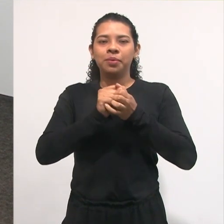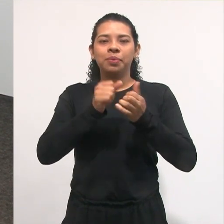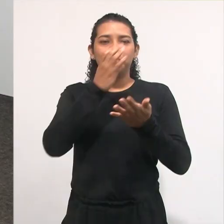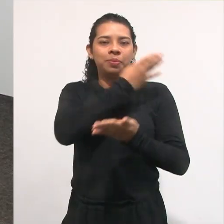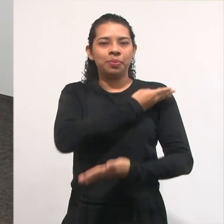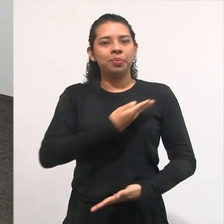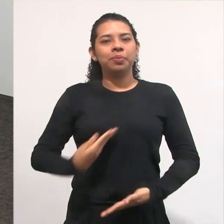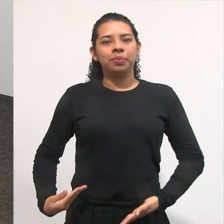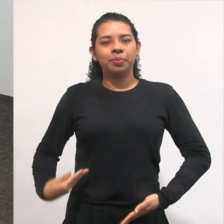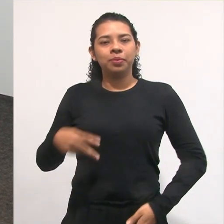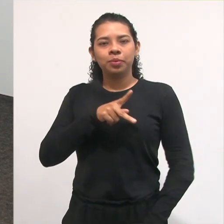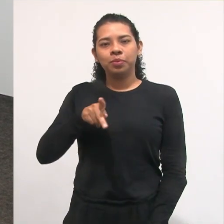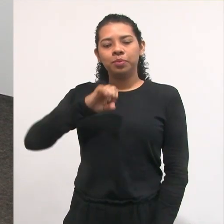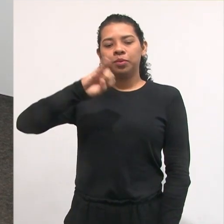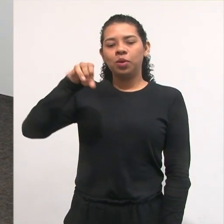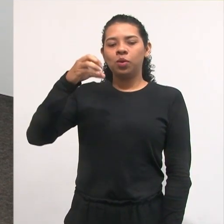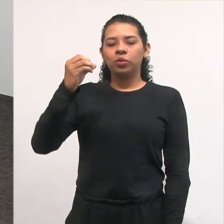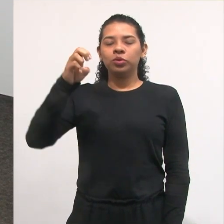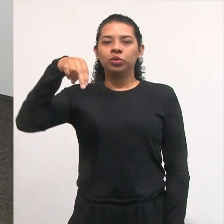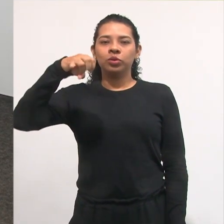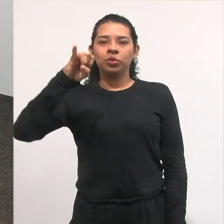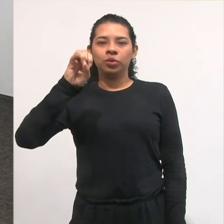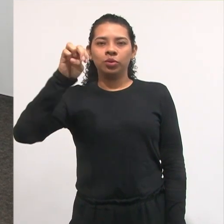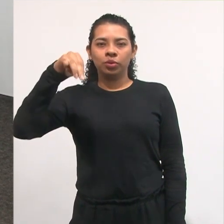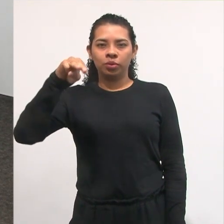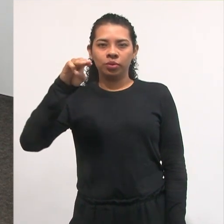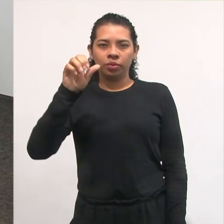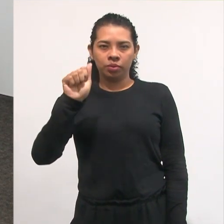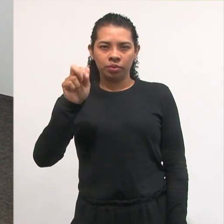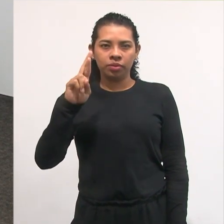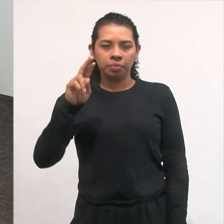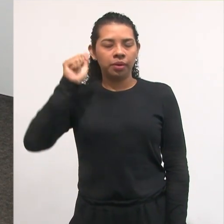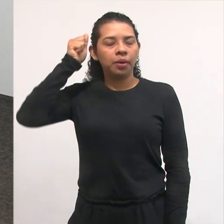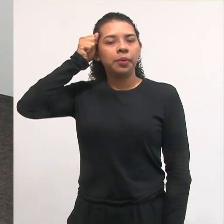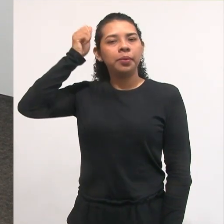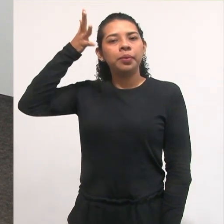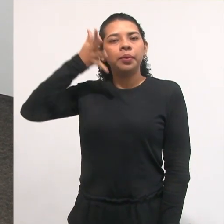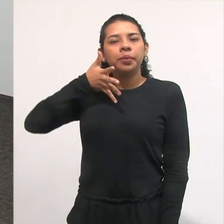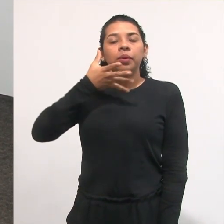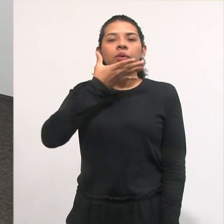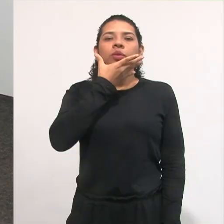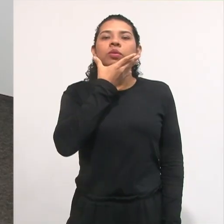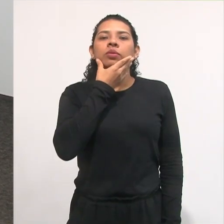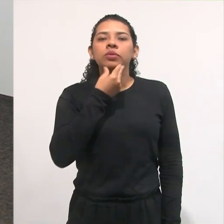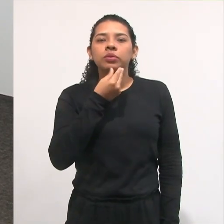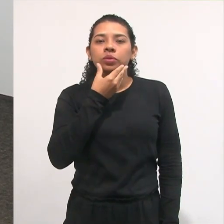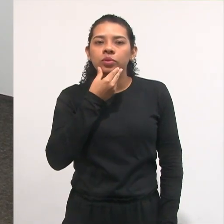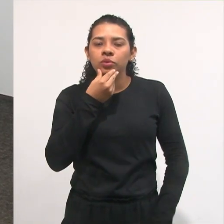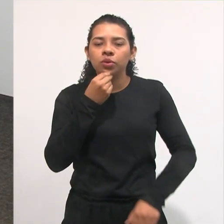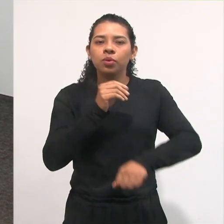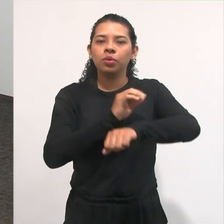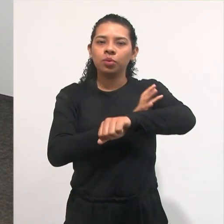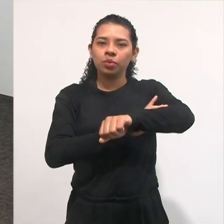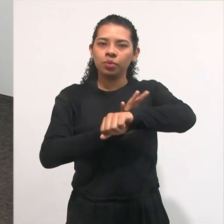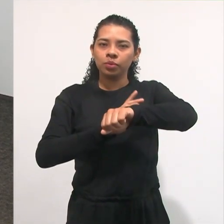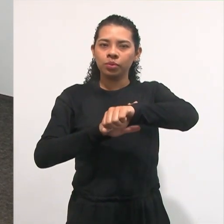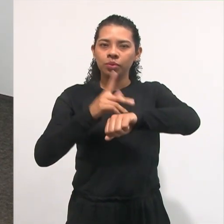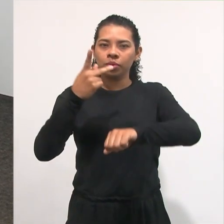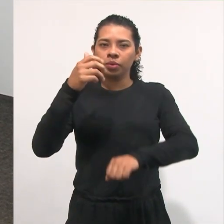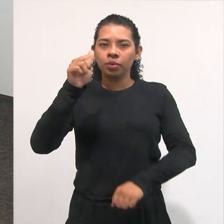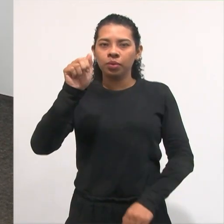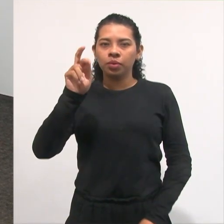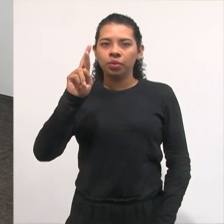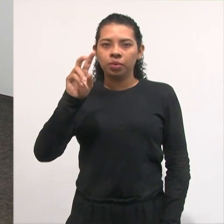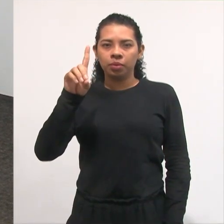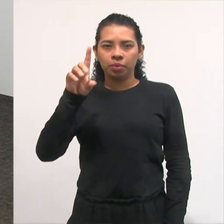Souza, professor desta disciplina. Vou fazer a minha audiodescrição. Eu sou um homem, cor parda, estatura